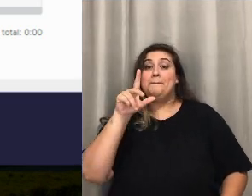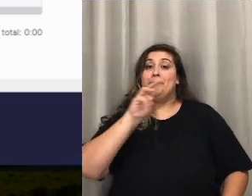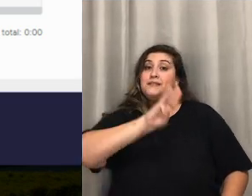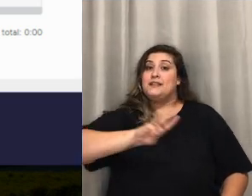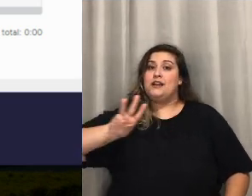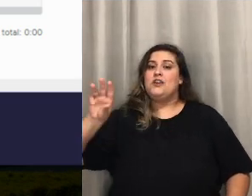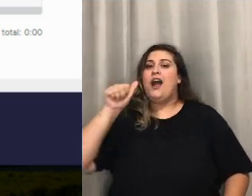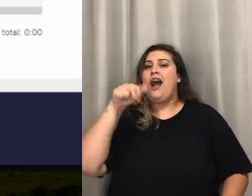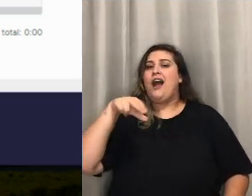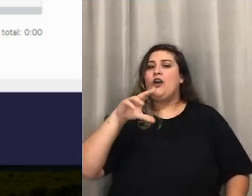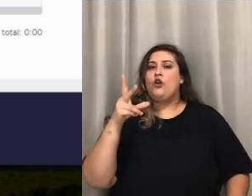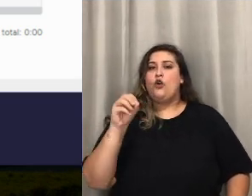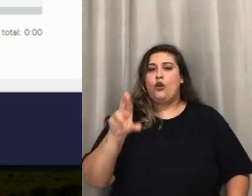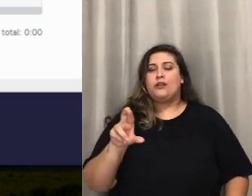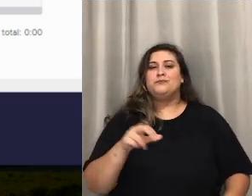Anchor.